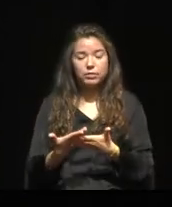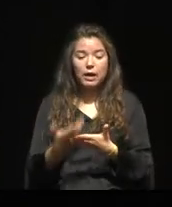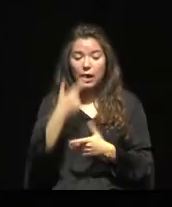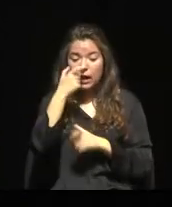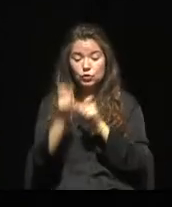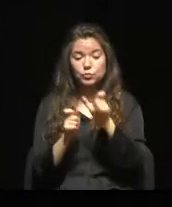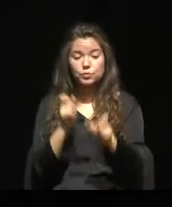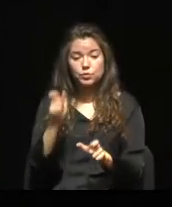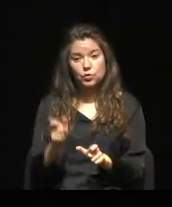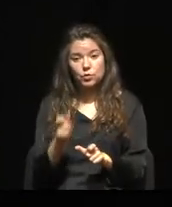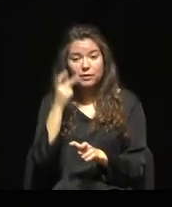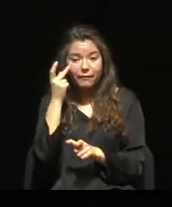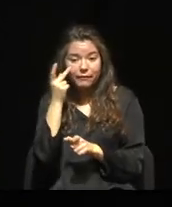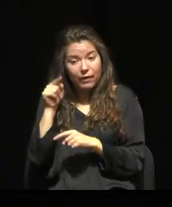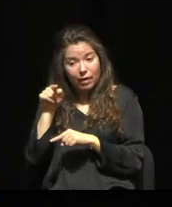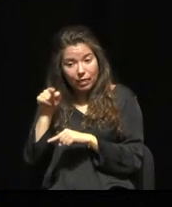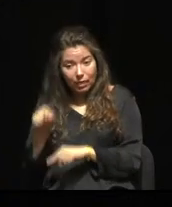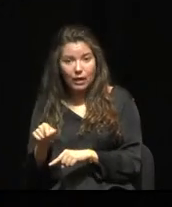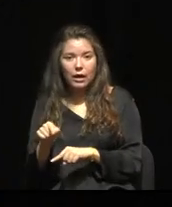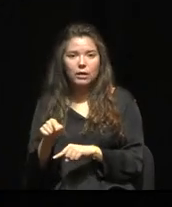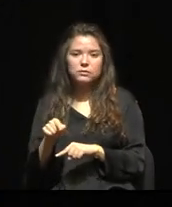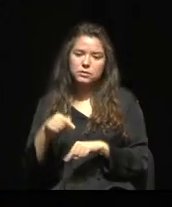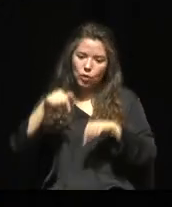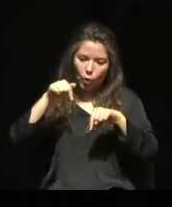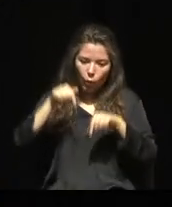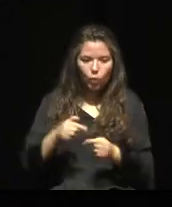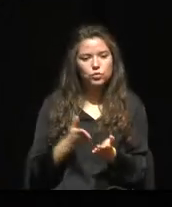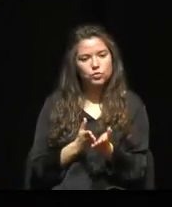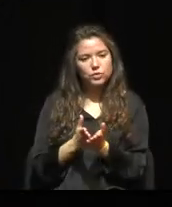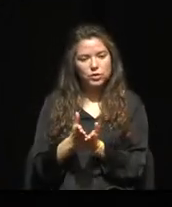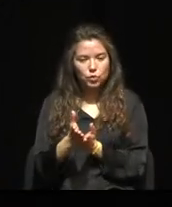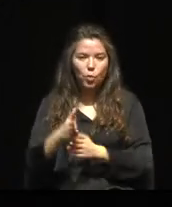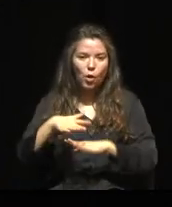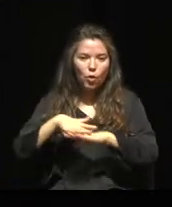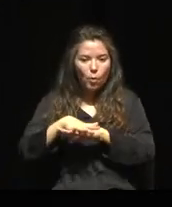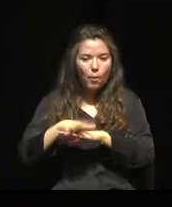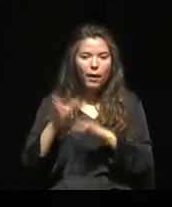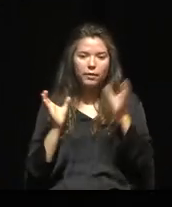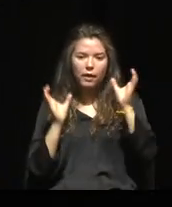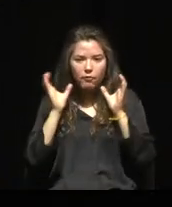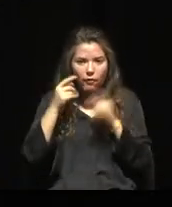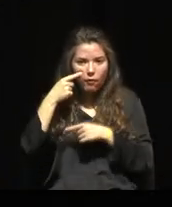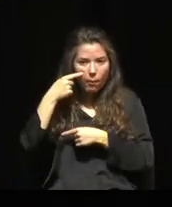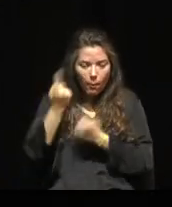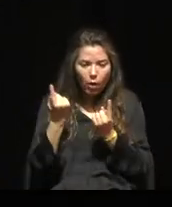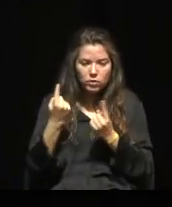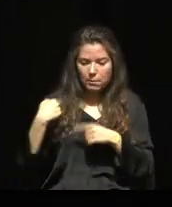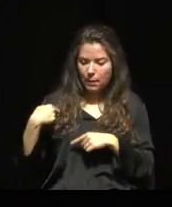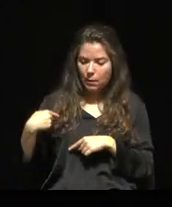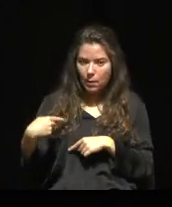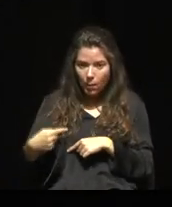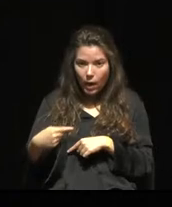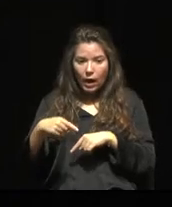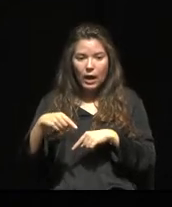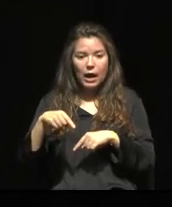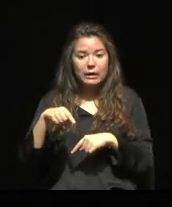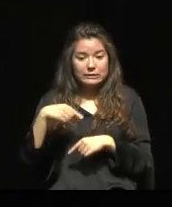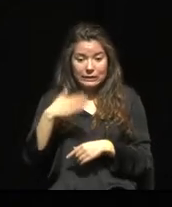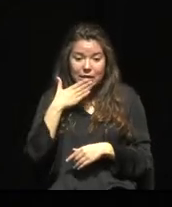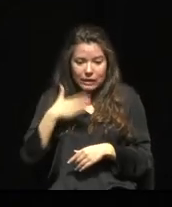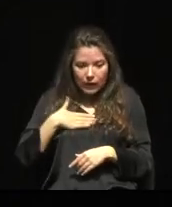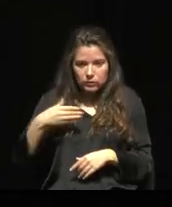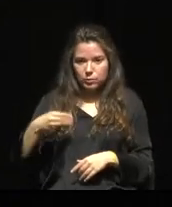as pessoas moradores e Comerciantes que ainda habitam no bairro da Alfama mostram-nos todos os dias como estes casos geram